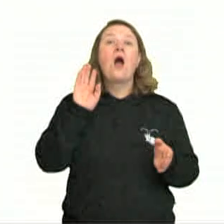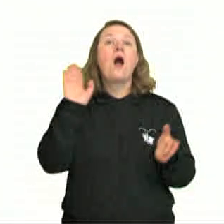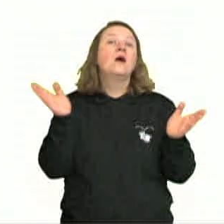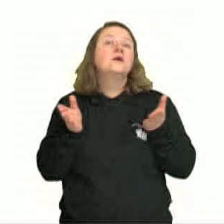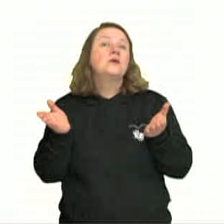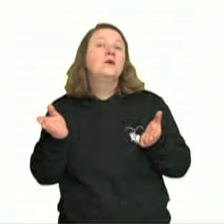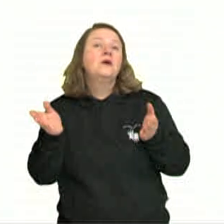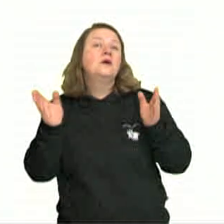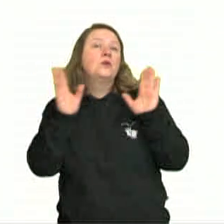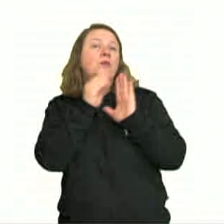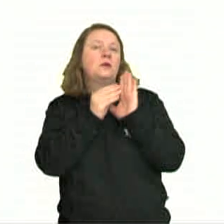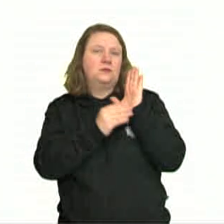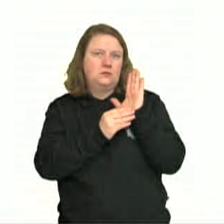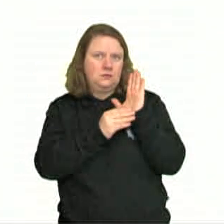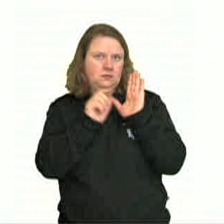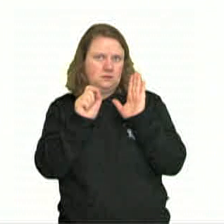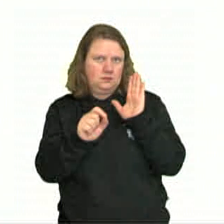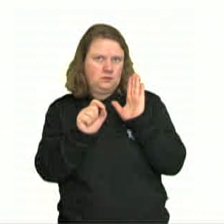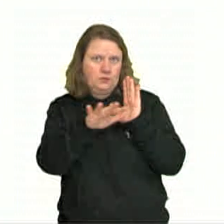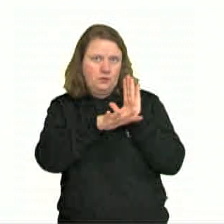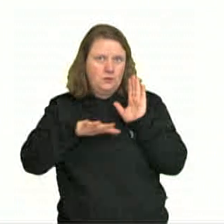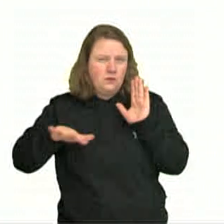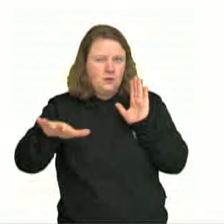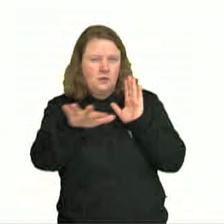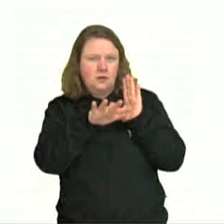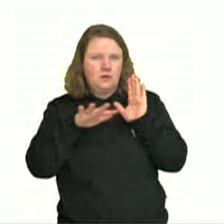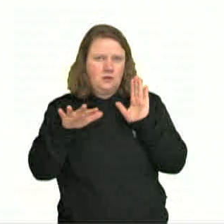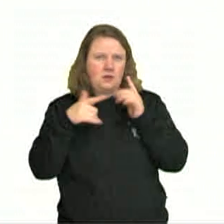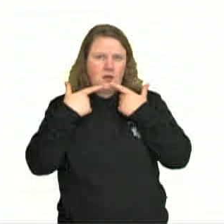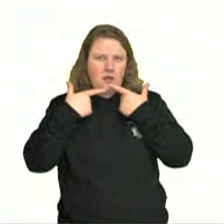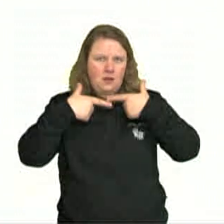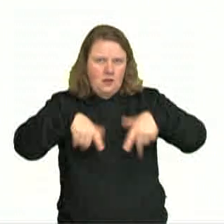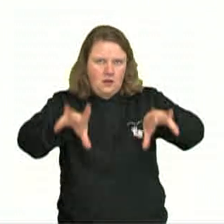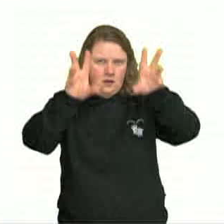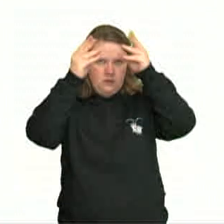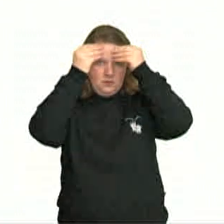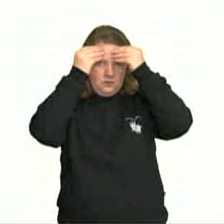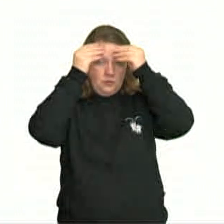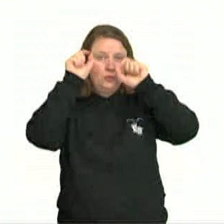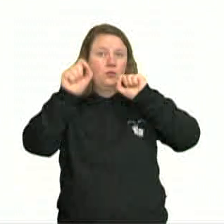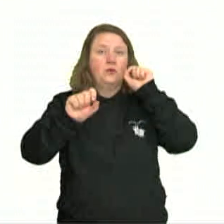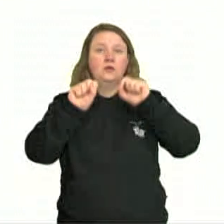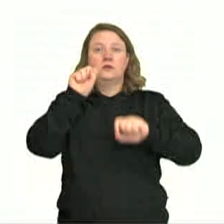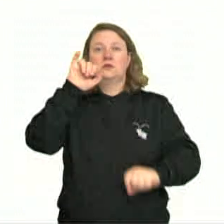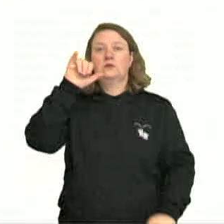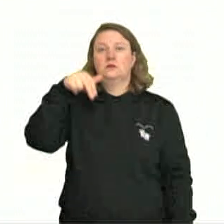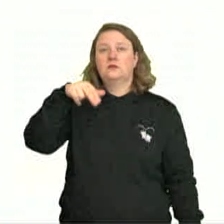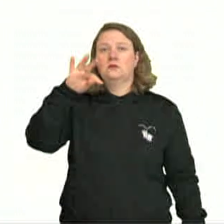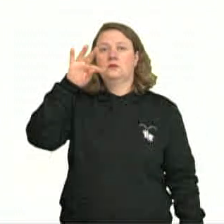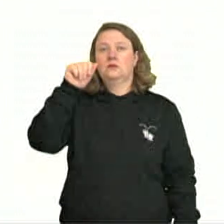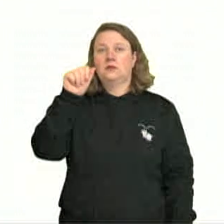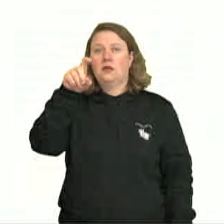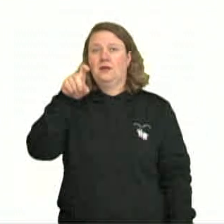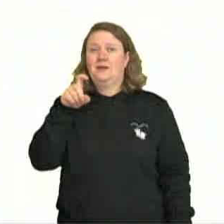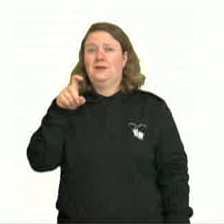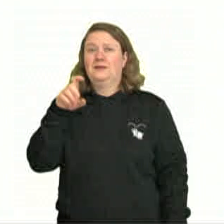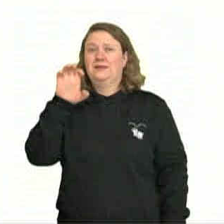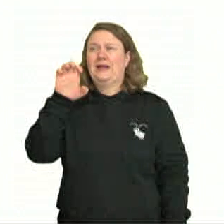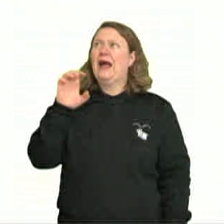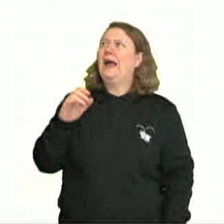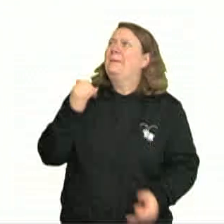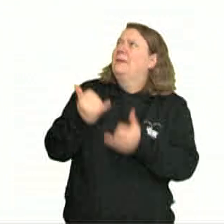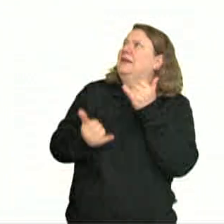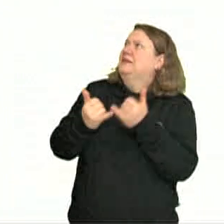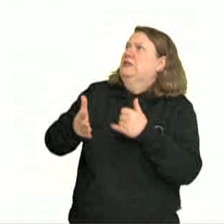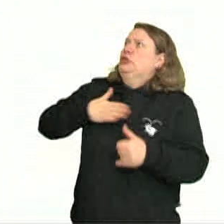mergulhar num campo nebuloso da linguística, né? A sintaxe. Eu sei que assusta bastante vocês, mas a gente vai junto